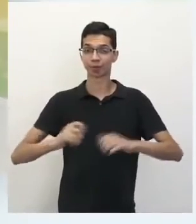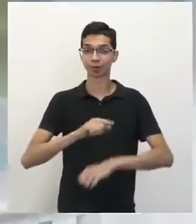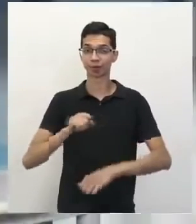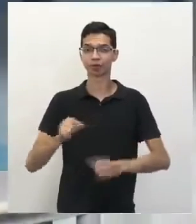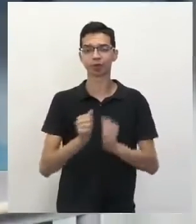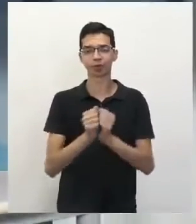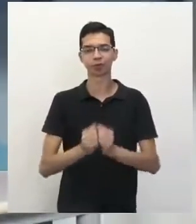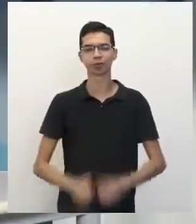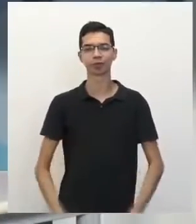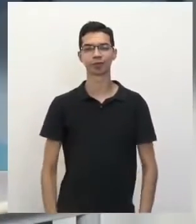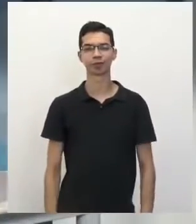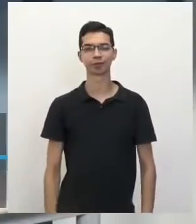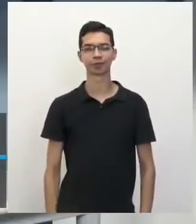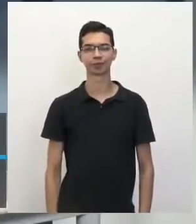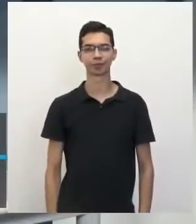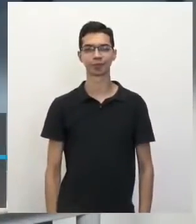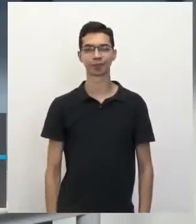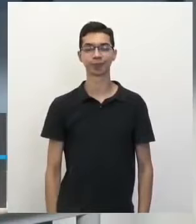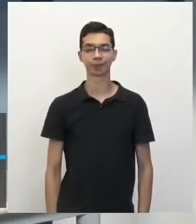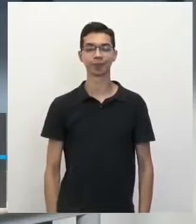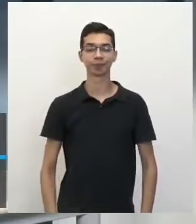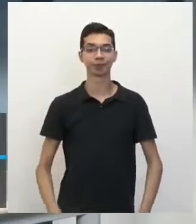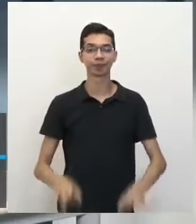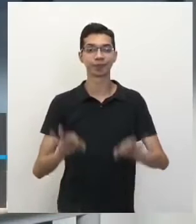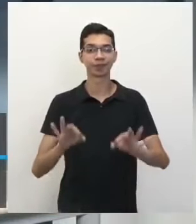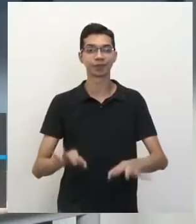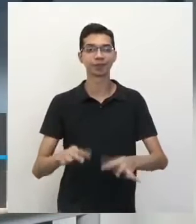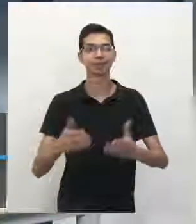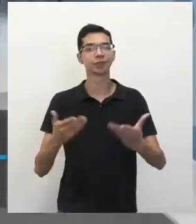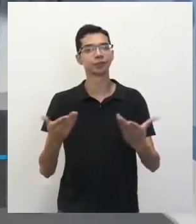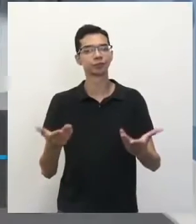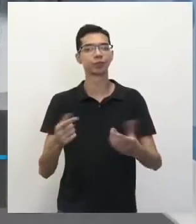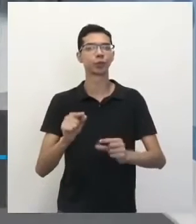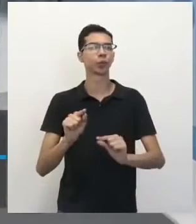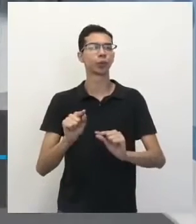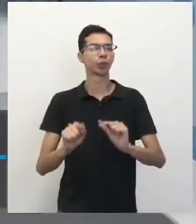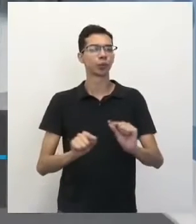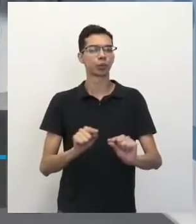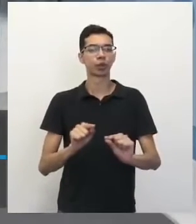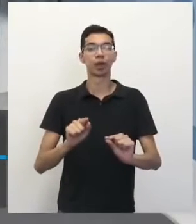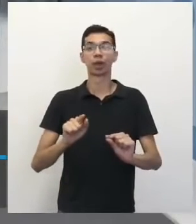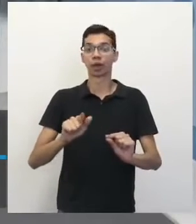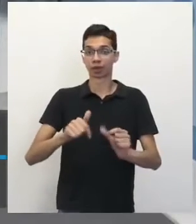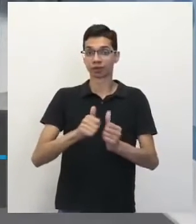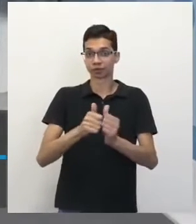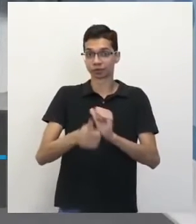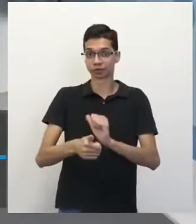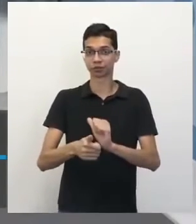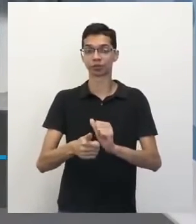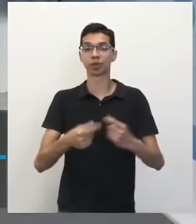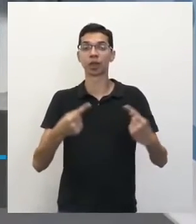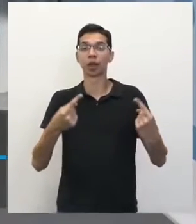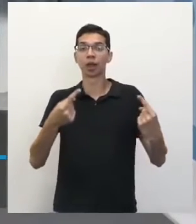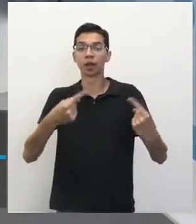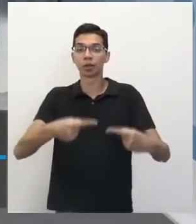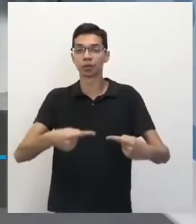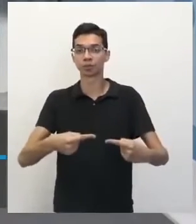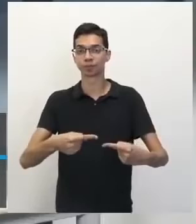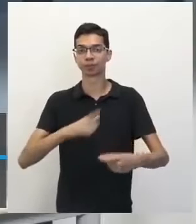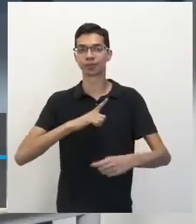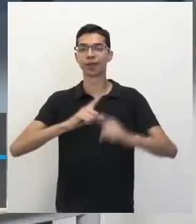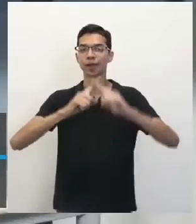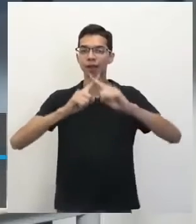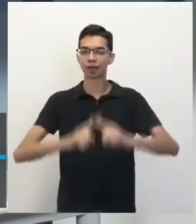com você. É isso aí, né, Carlos? Então, é um jogo, né, que é um campeonato, né, de